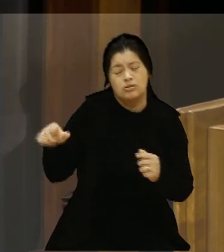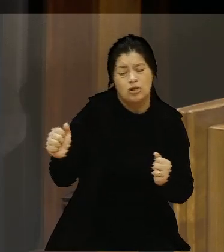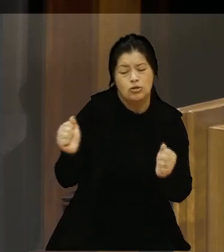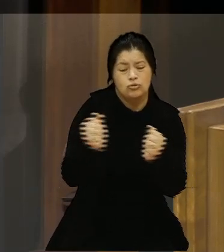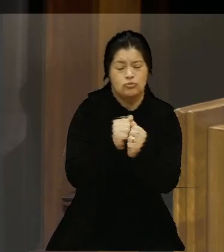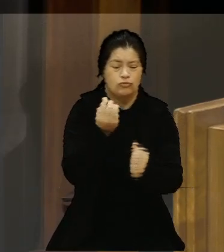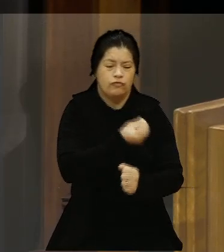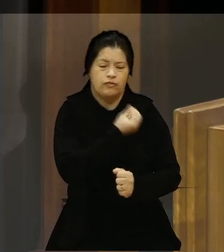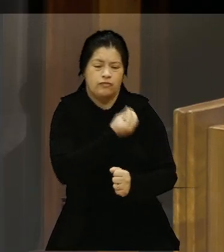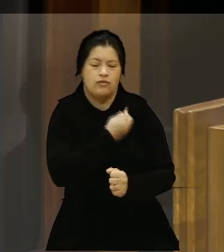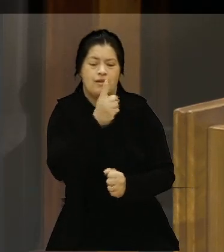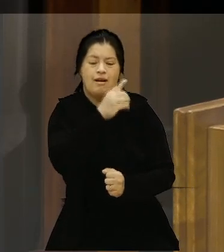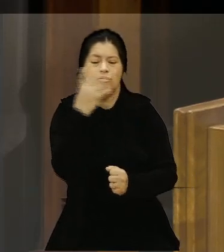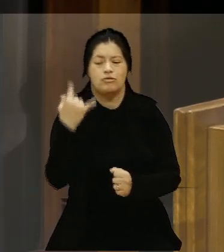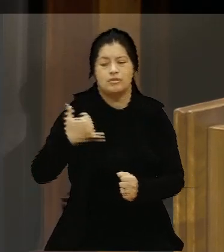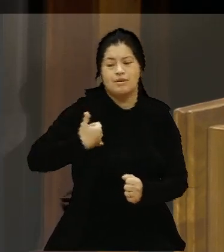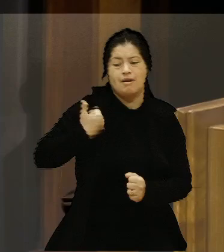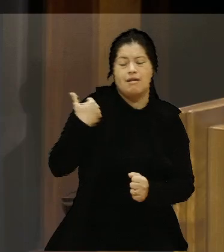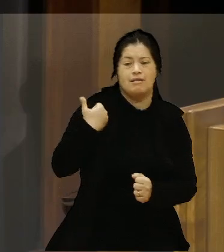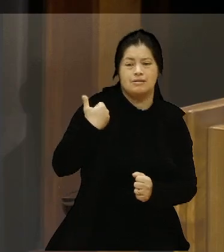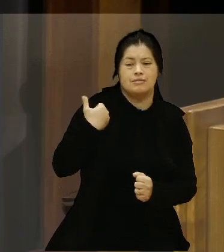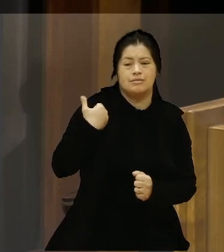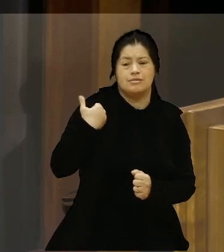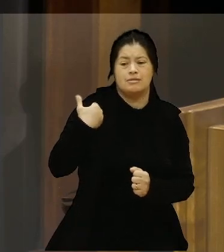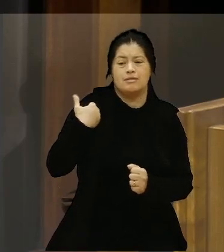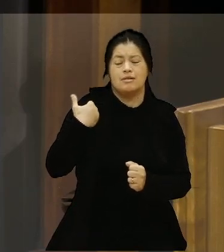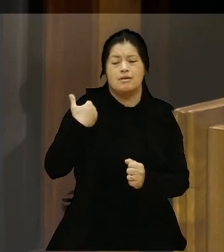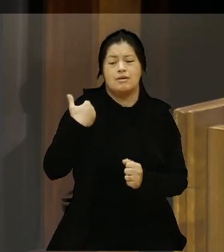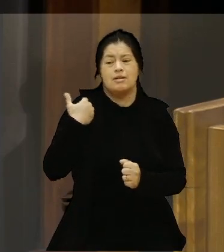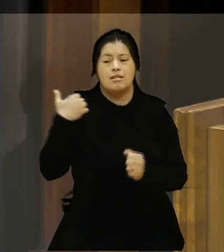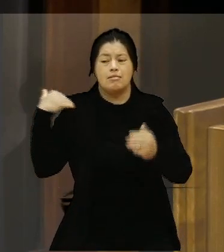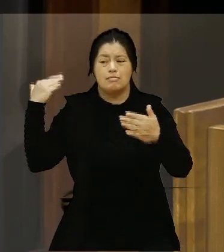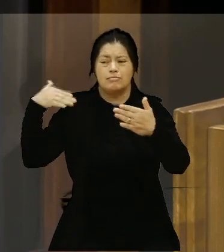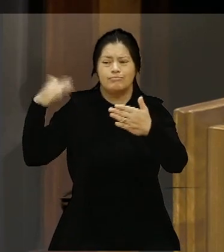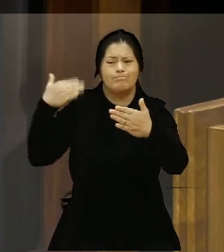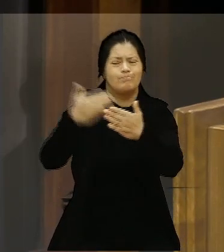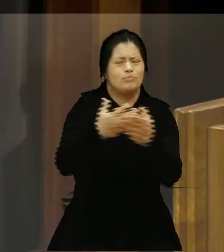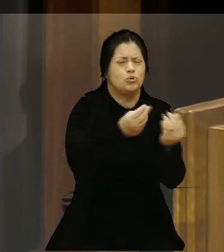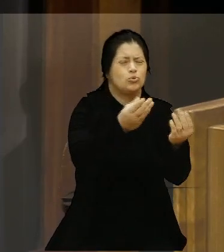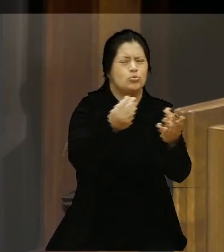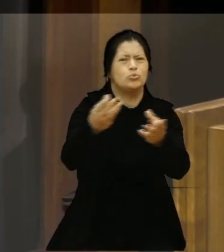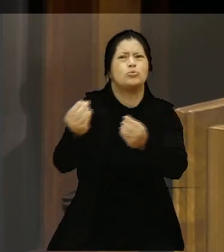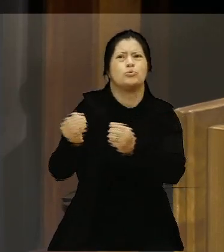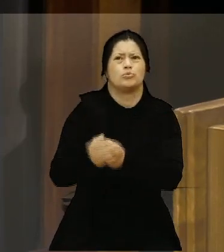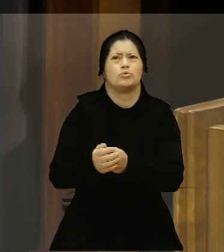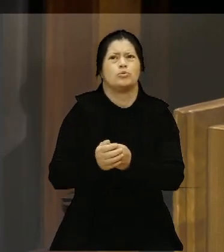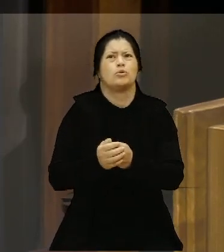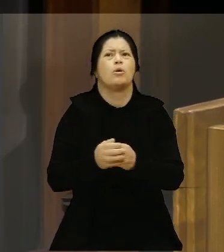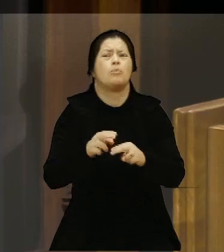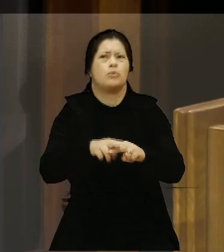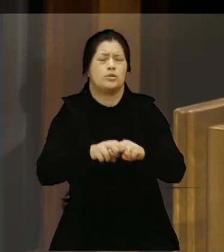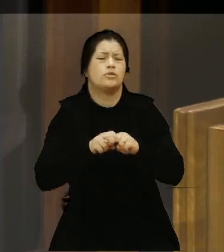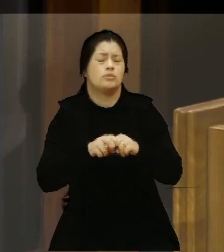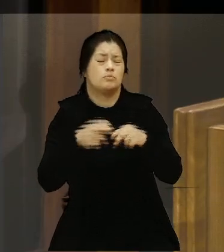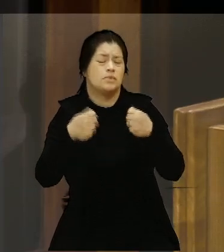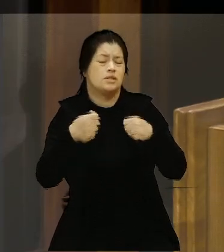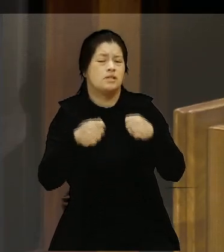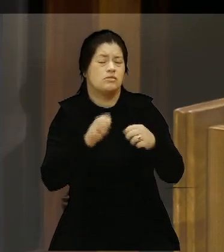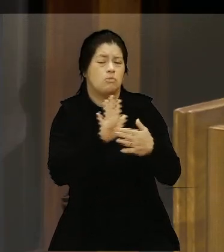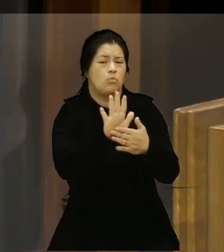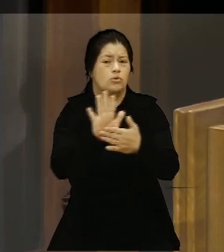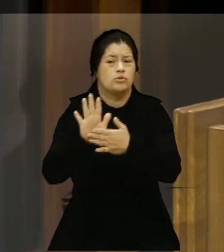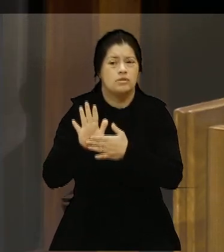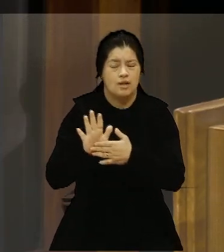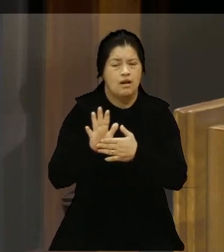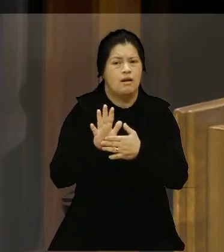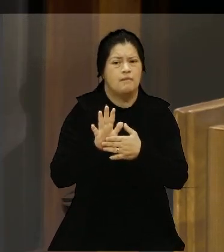ali de 14 anos. E de lá para cá foram muitos outros acidentes. Eu vou pedir que a Fábio passe mais rapidamente ali mais algumas